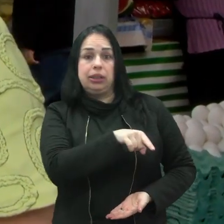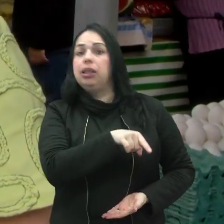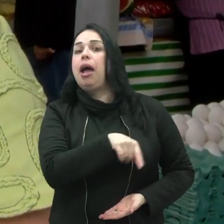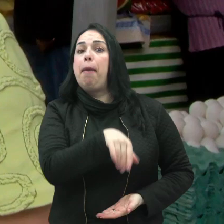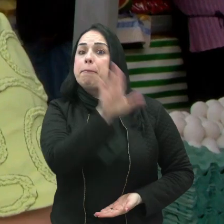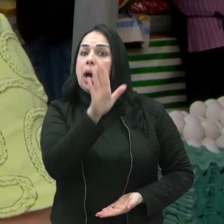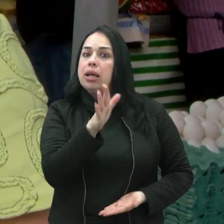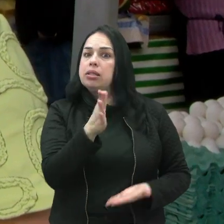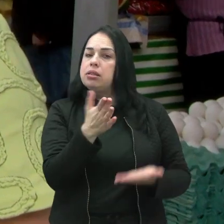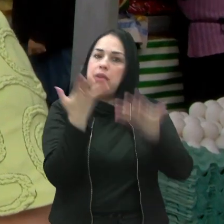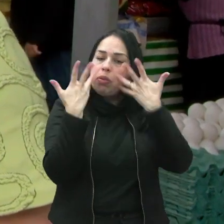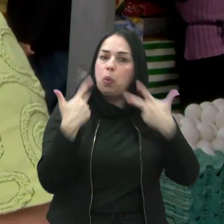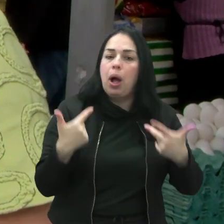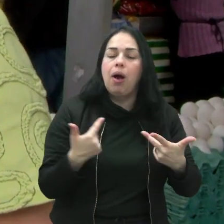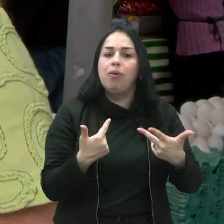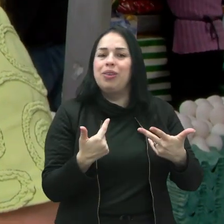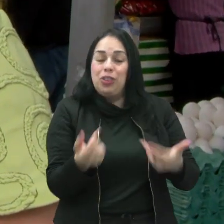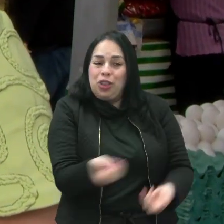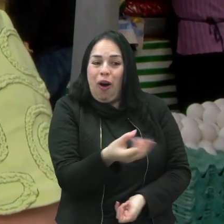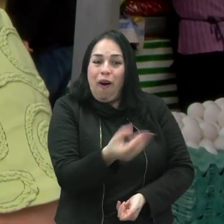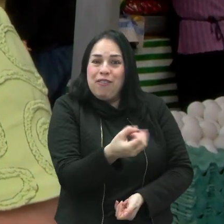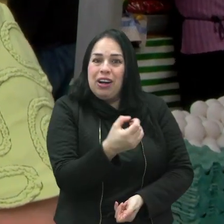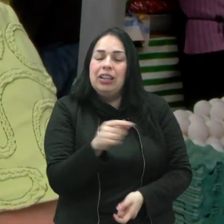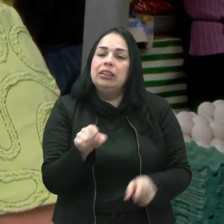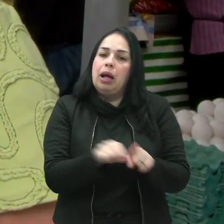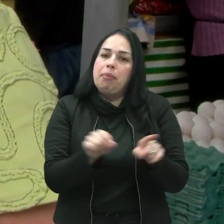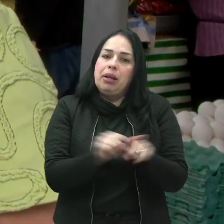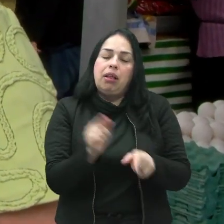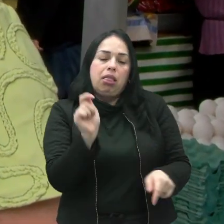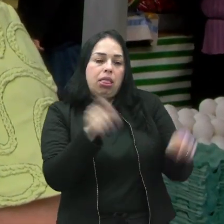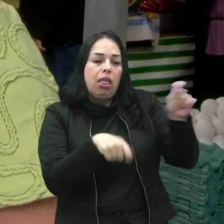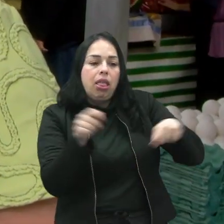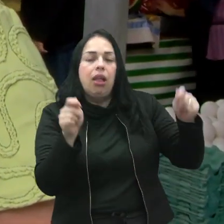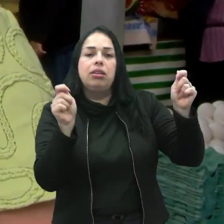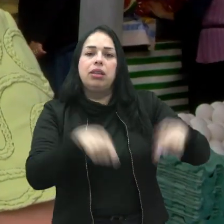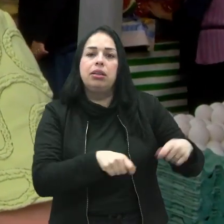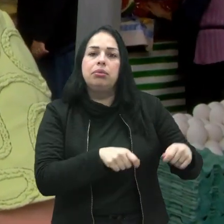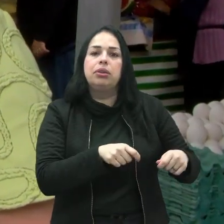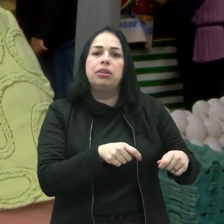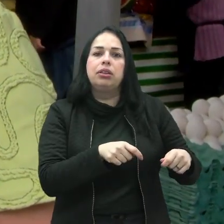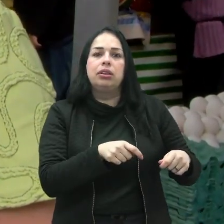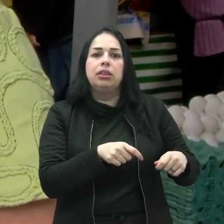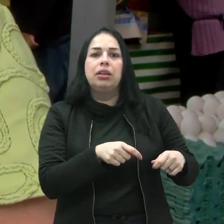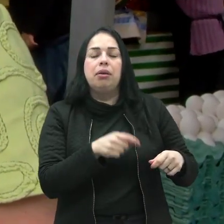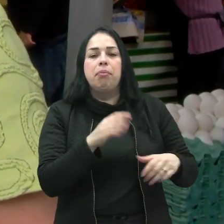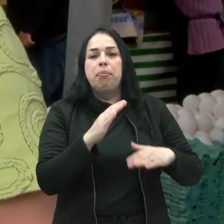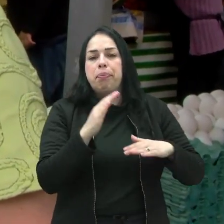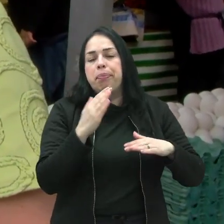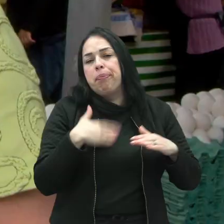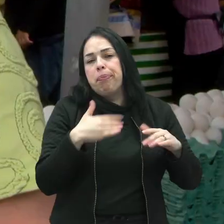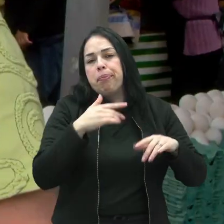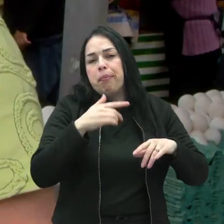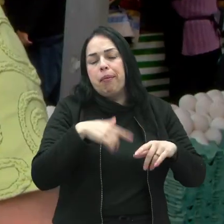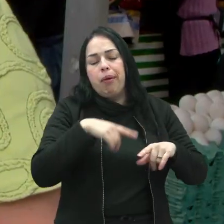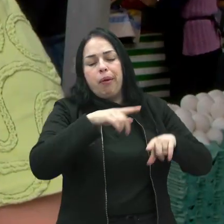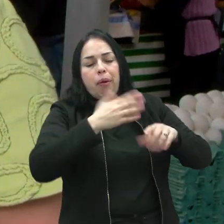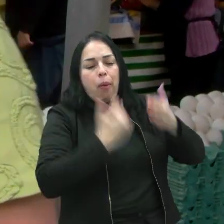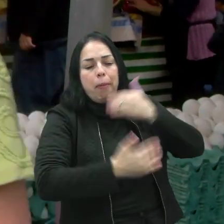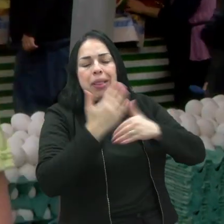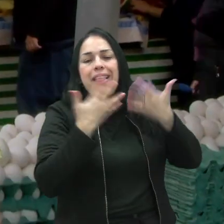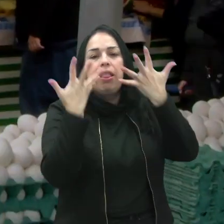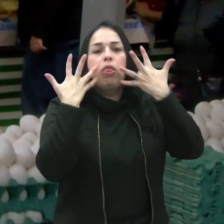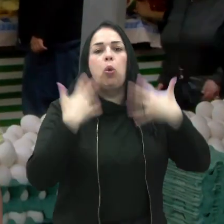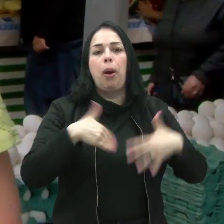as coisas mais fresquinhas e a gente tem a opção de conseguir produtos orgânicos, né? Que eu acho que é o